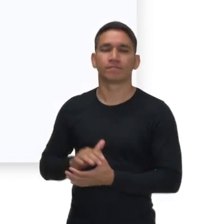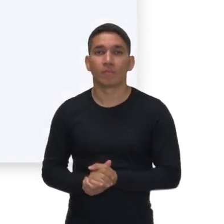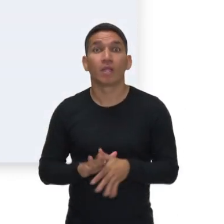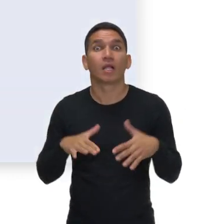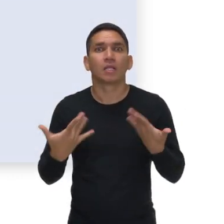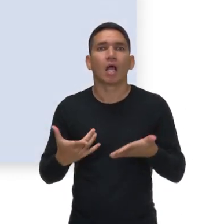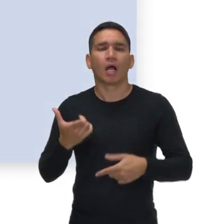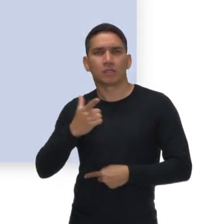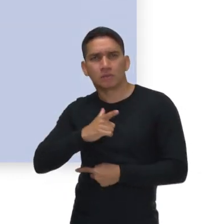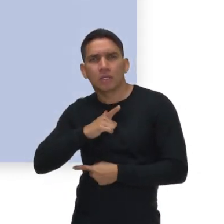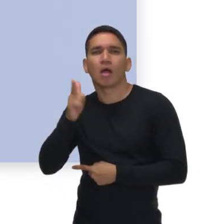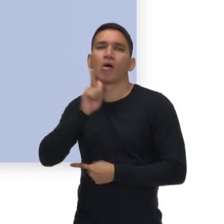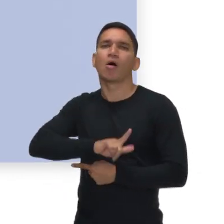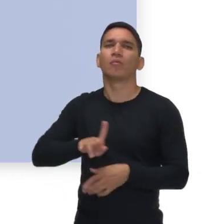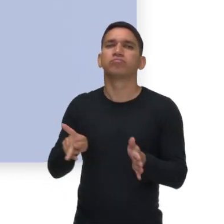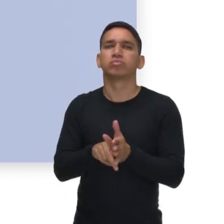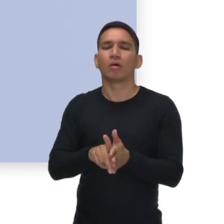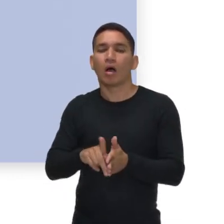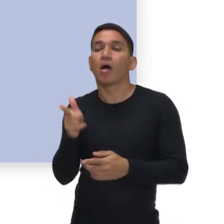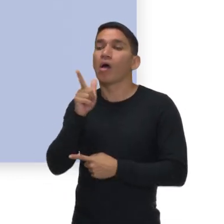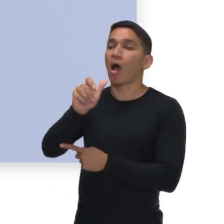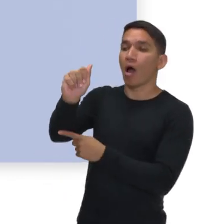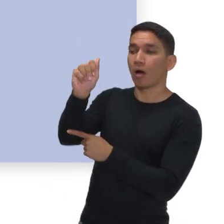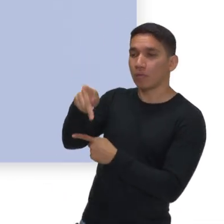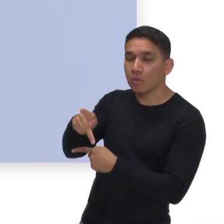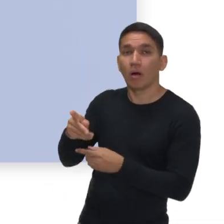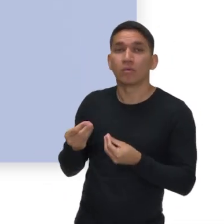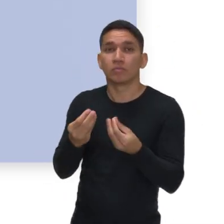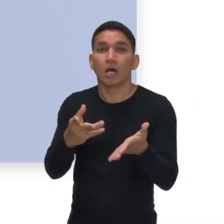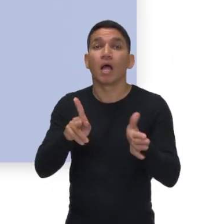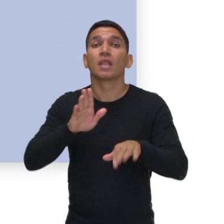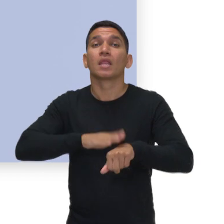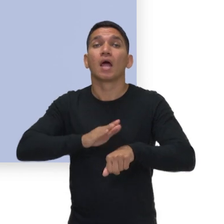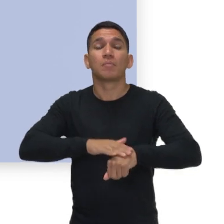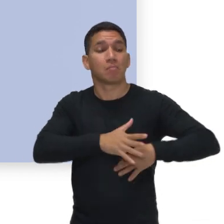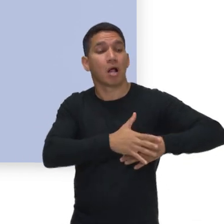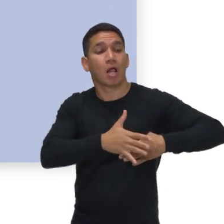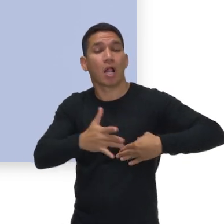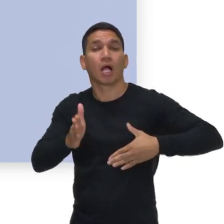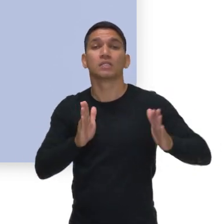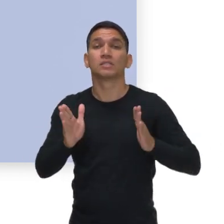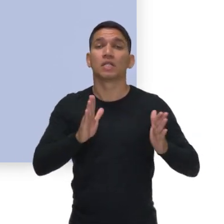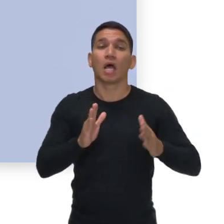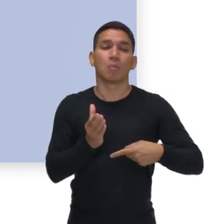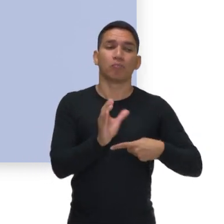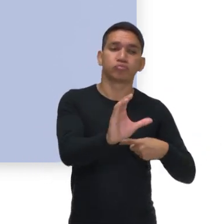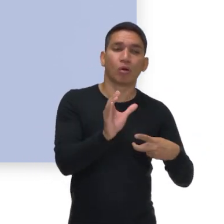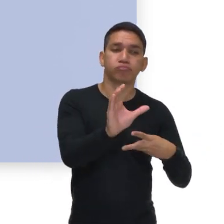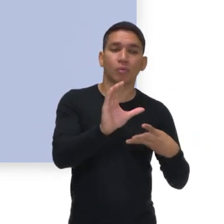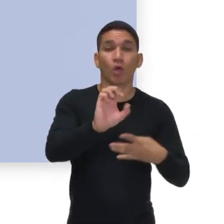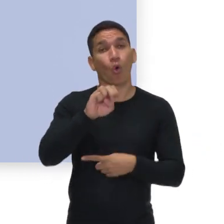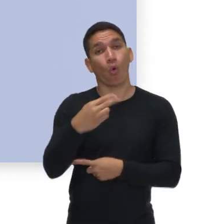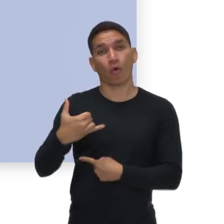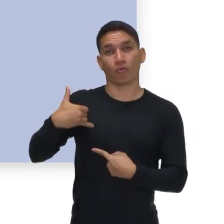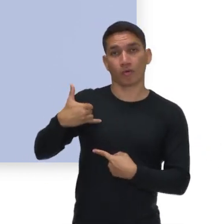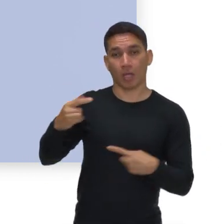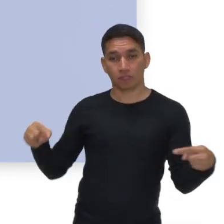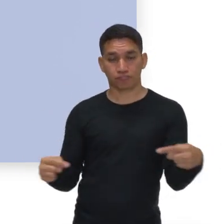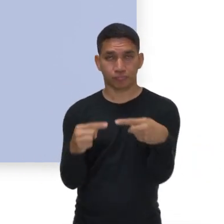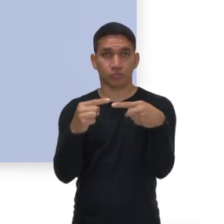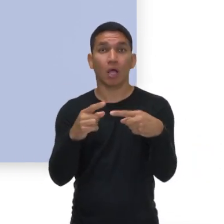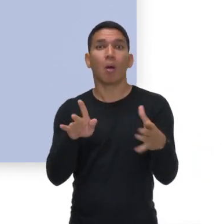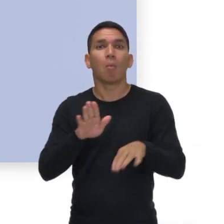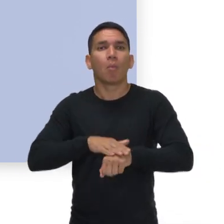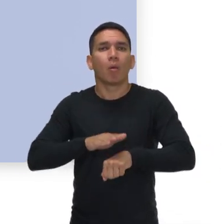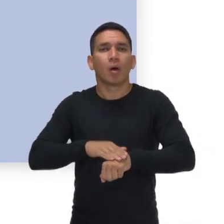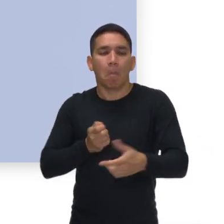R$ 6.433,57. Além do benefício da aposentadoria, que é concedida por tempo de contribuição ou por idade, ao